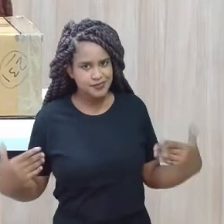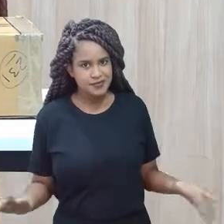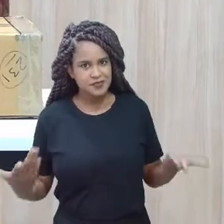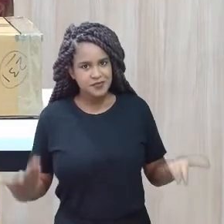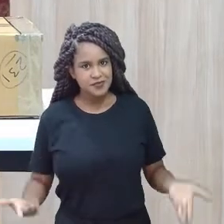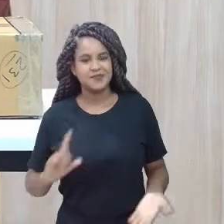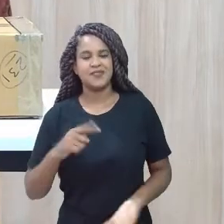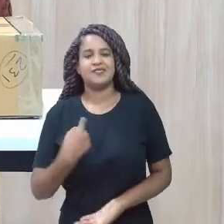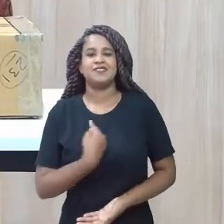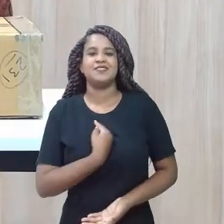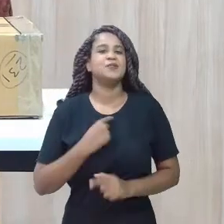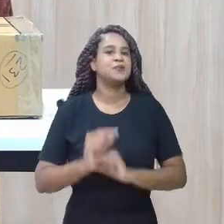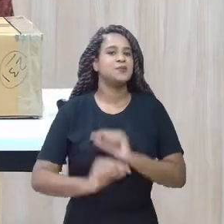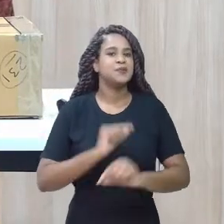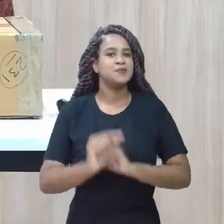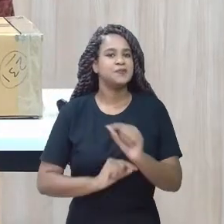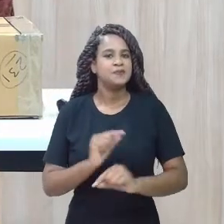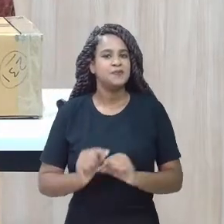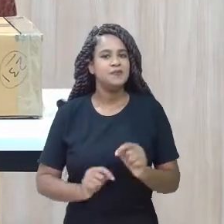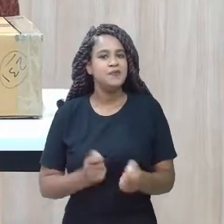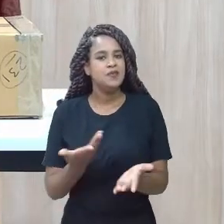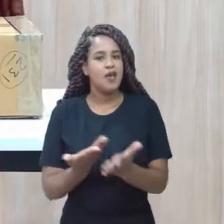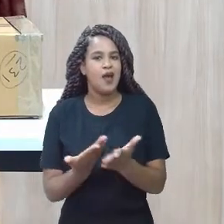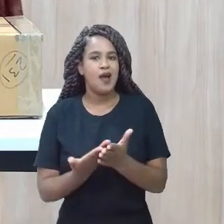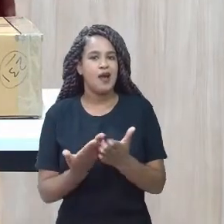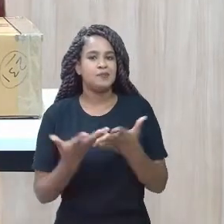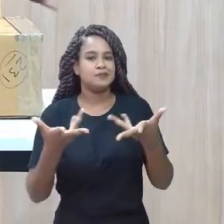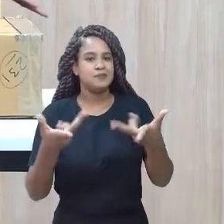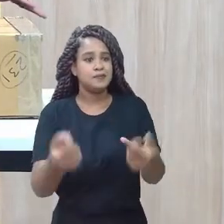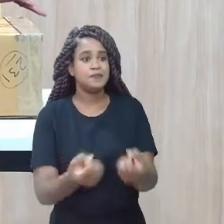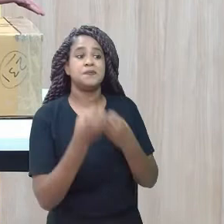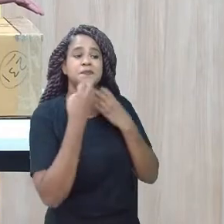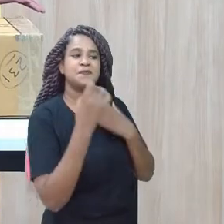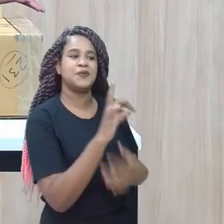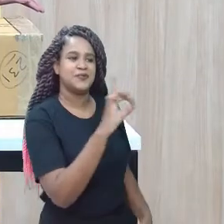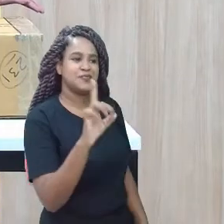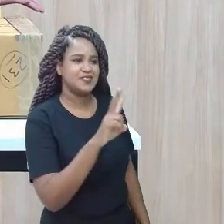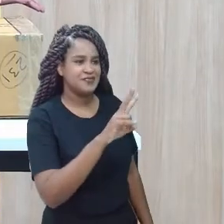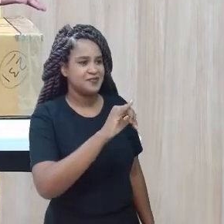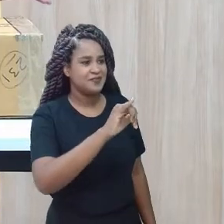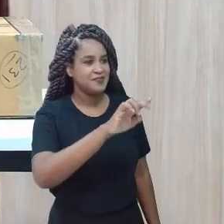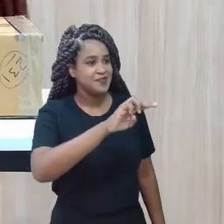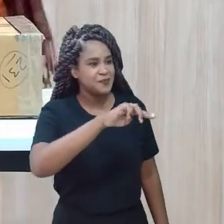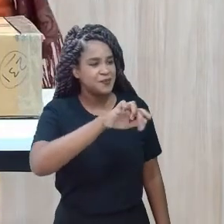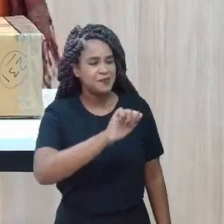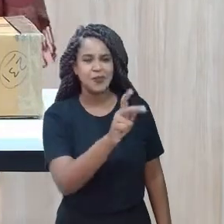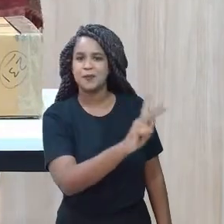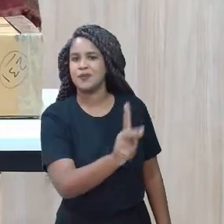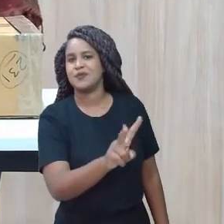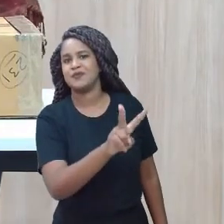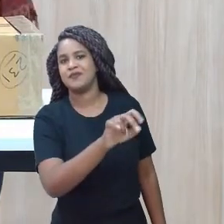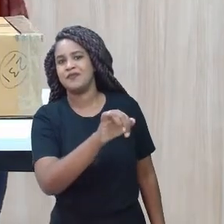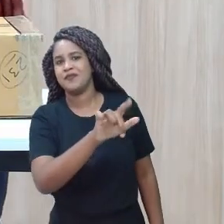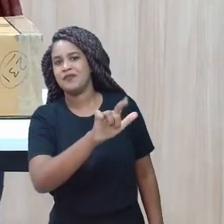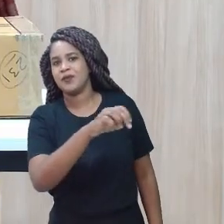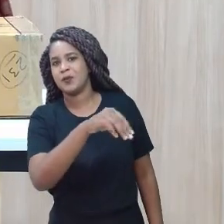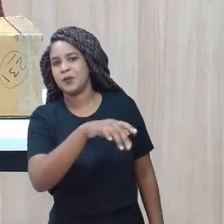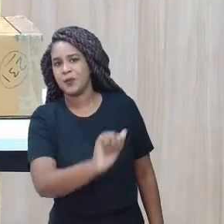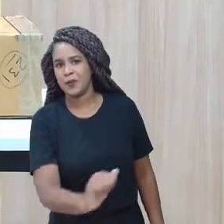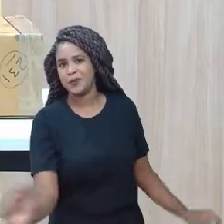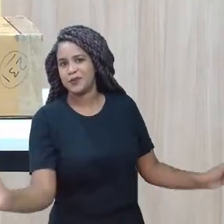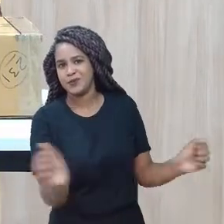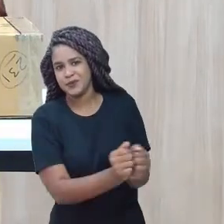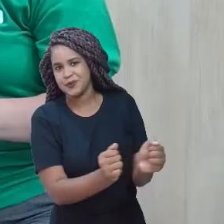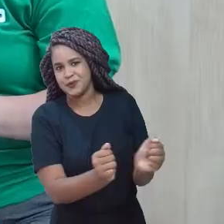a gente fazer aqui essa aula gostosa. Bom dia, Vilma! Professora Vilma com a gente, viu,